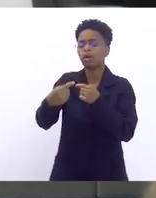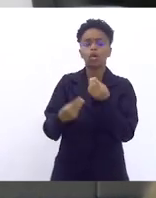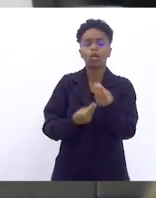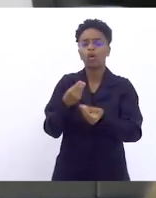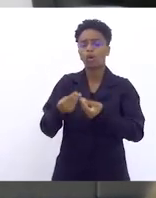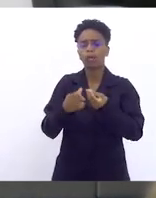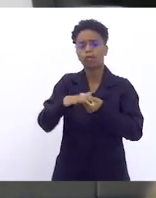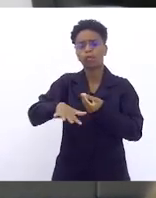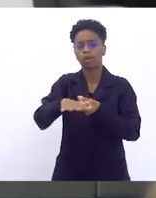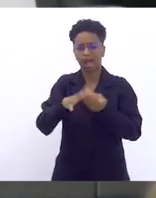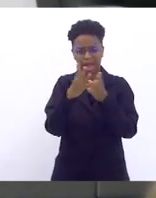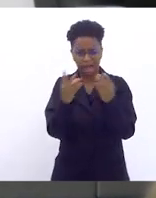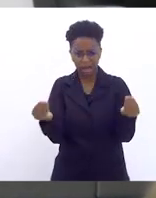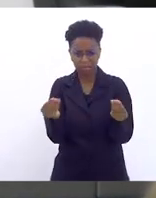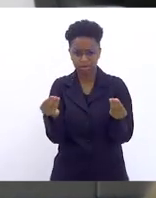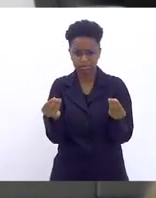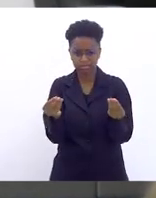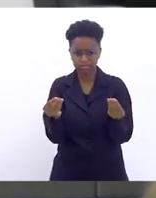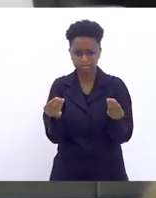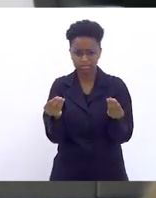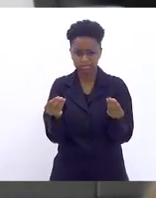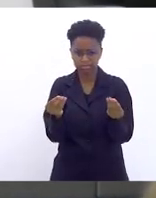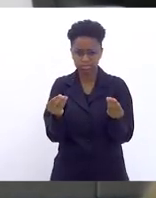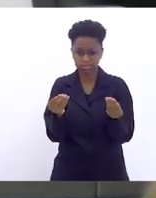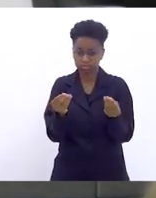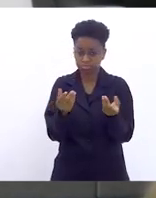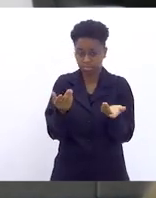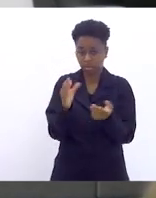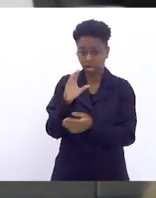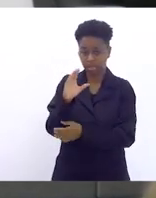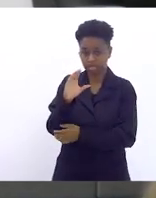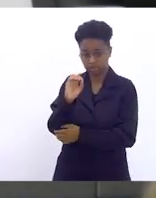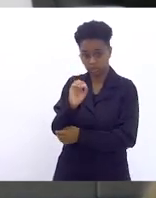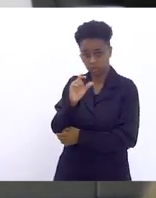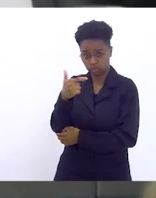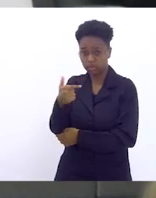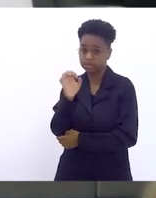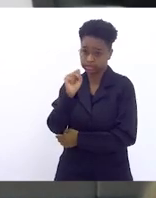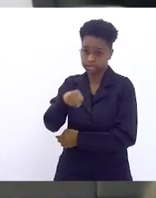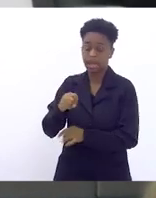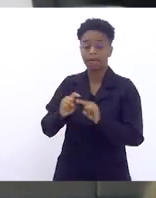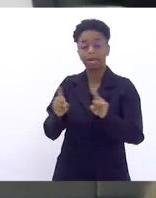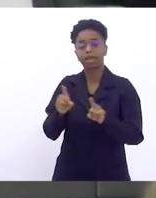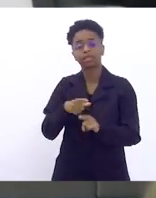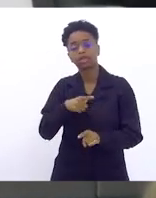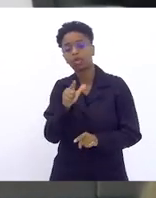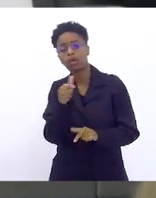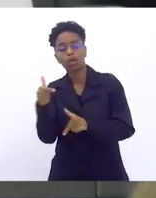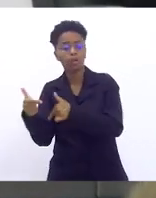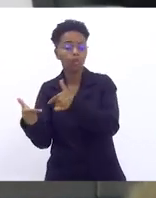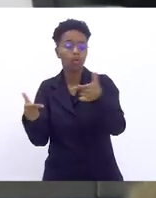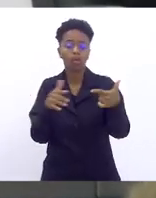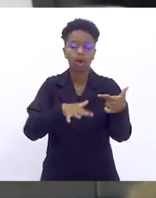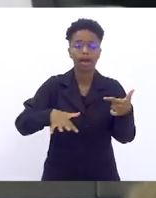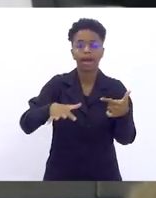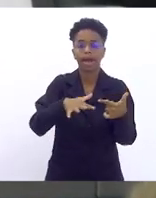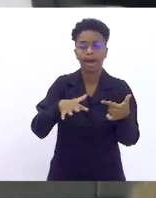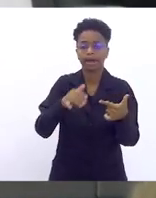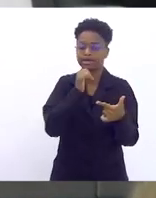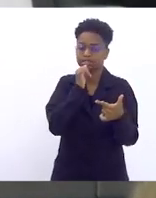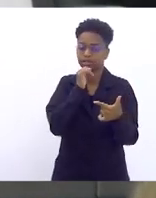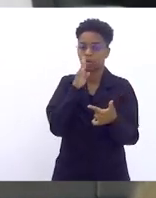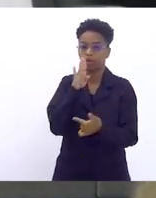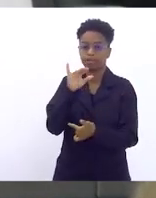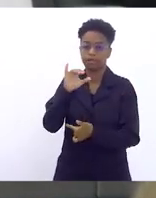ele acaba de crédito de carbono sim mas tem outros mercados de ativos sustentáveis como a